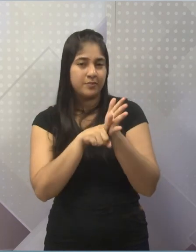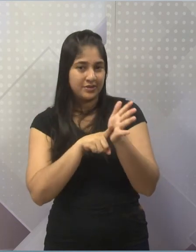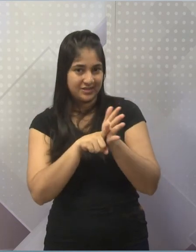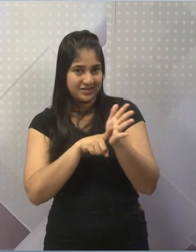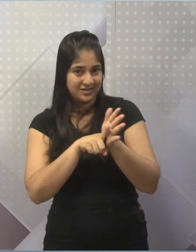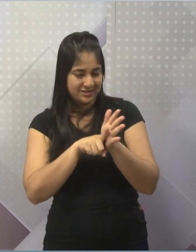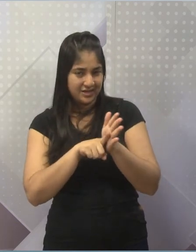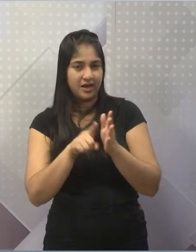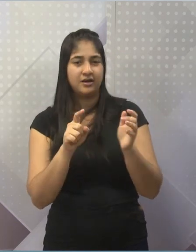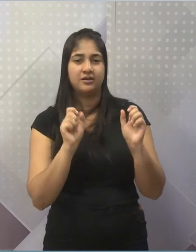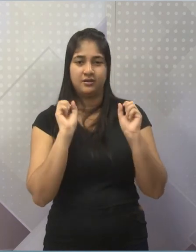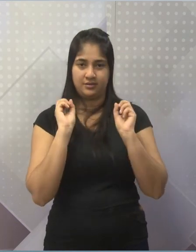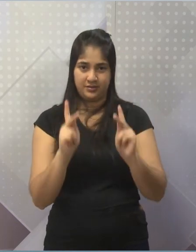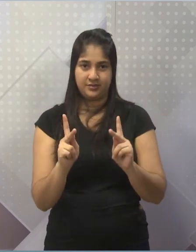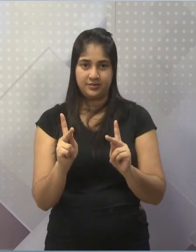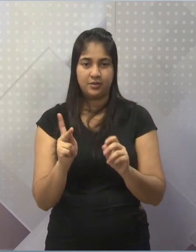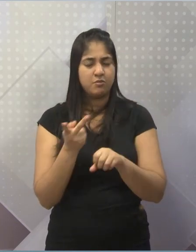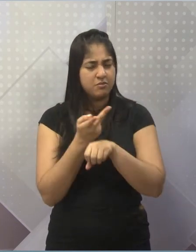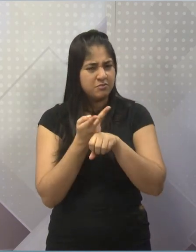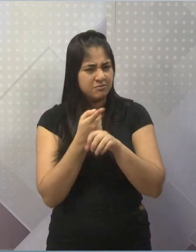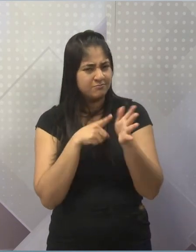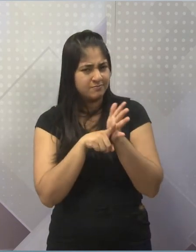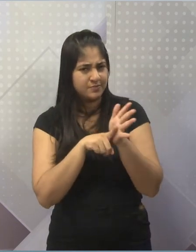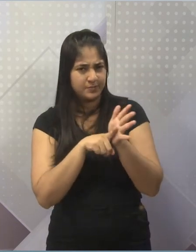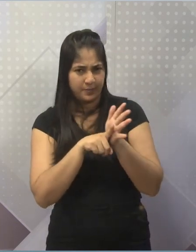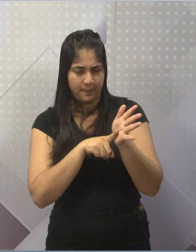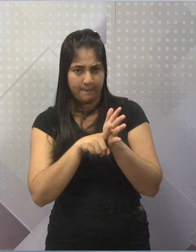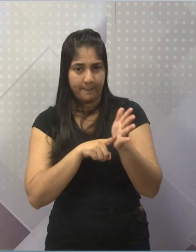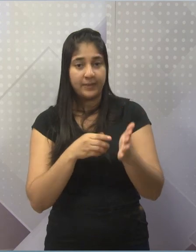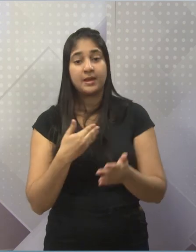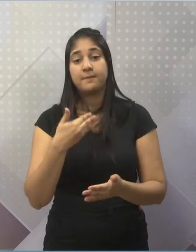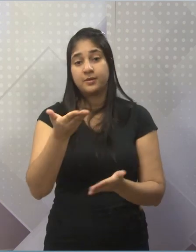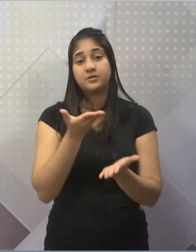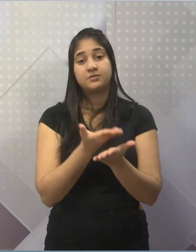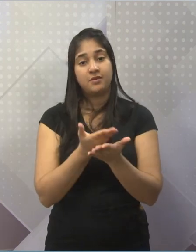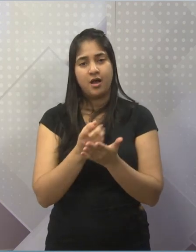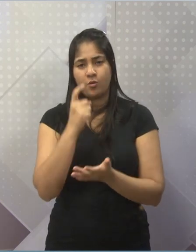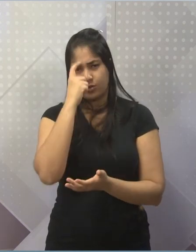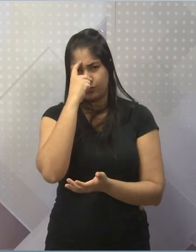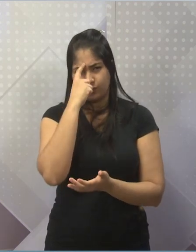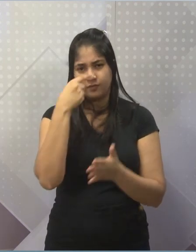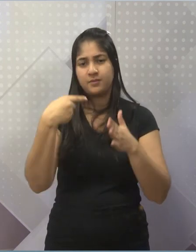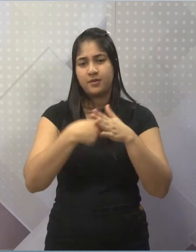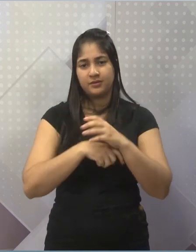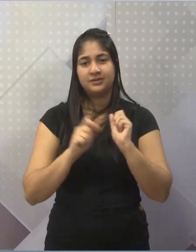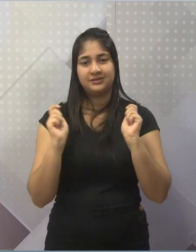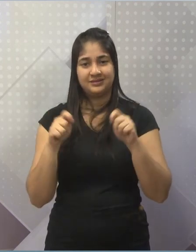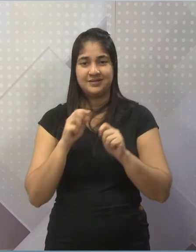certo? Busquem e a gente faz, tira dúvidas na próxima aula.